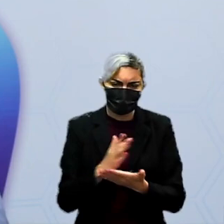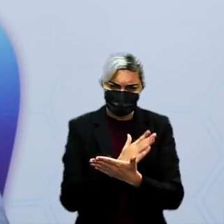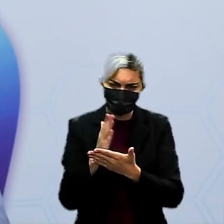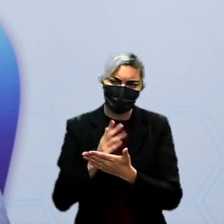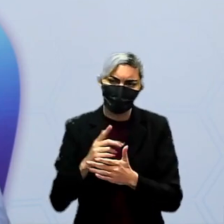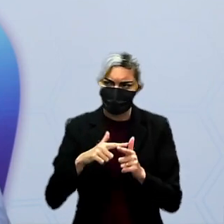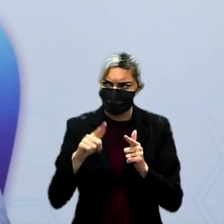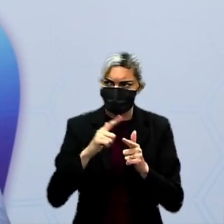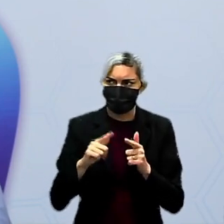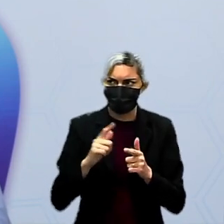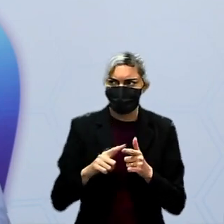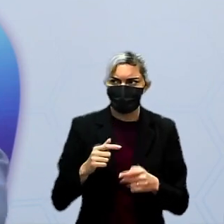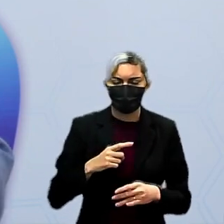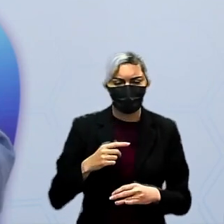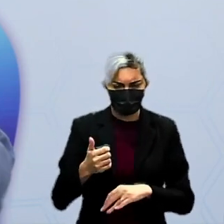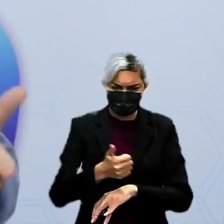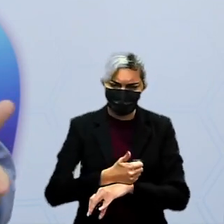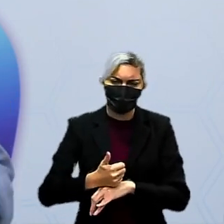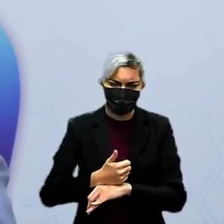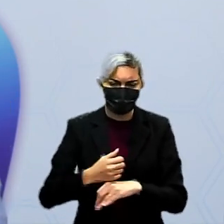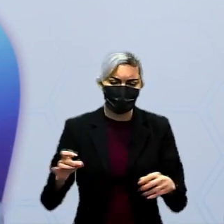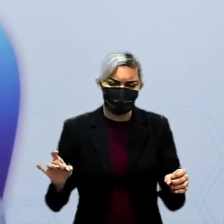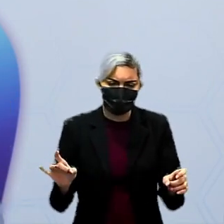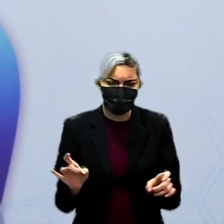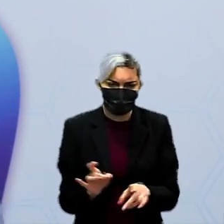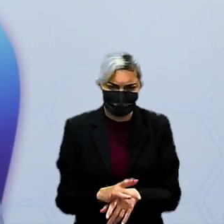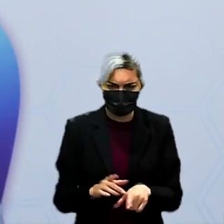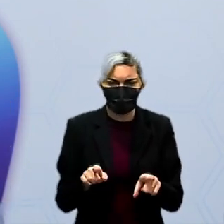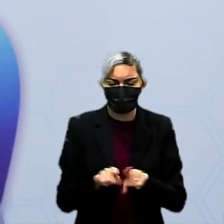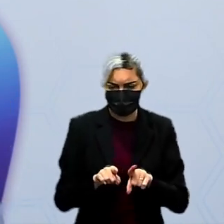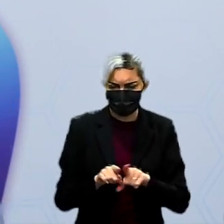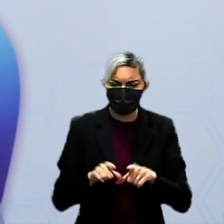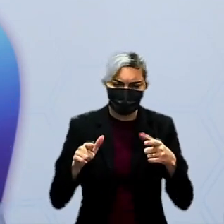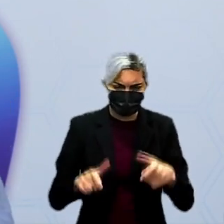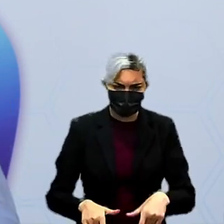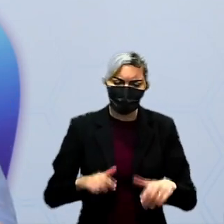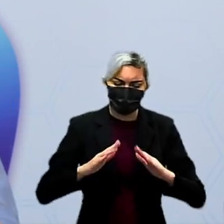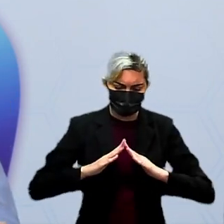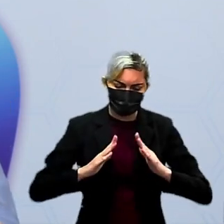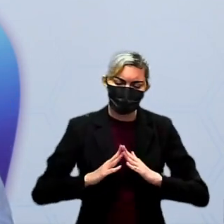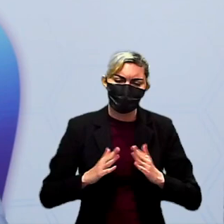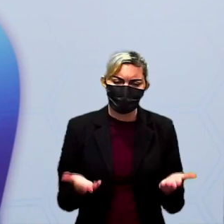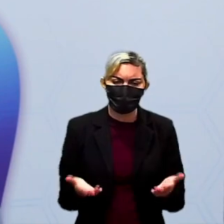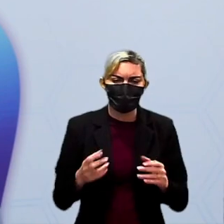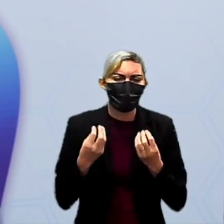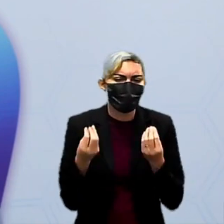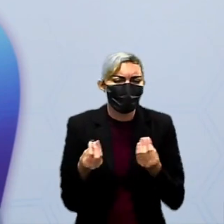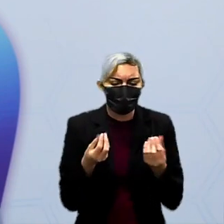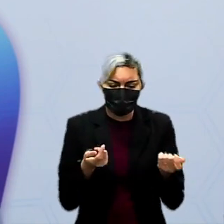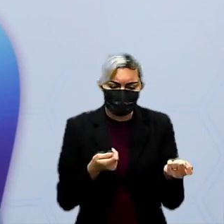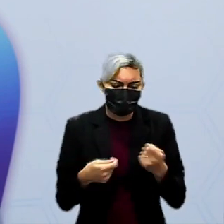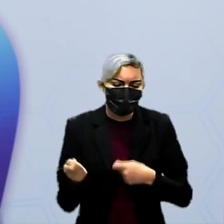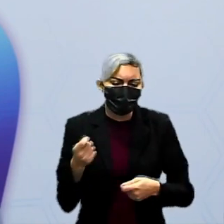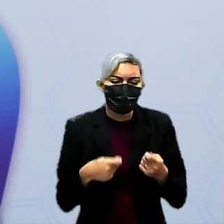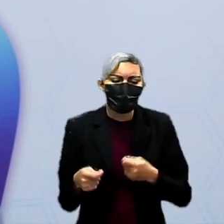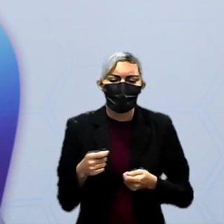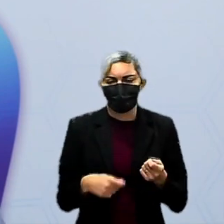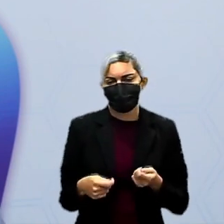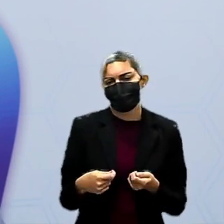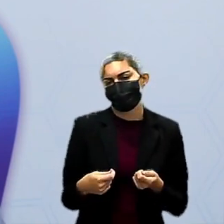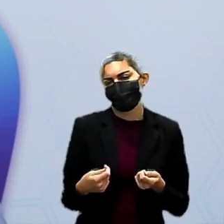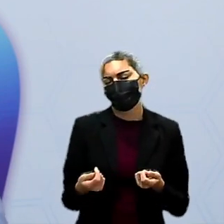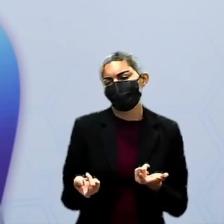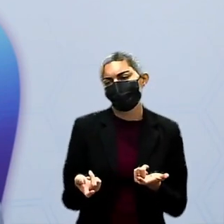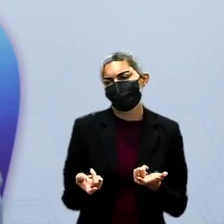problemas de ordem profissional e terminamos levando para o ambiente doméstico. Mas como a gente pode administrar isso de uma maneira